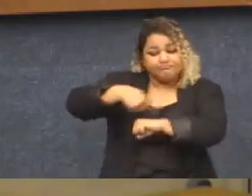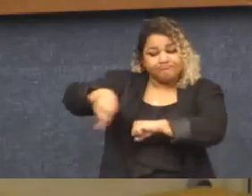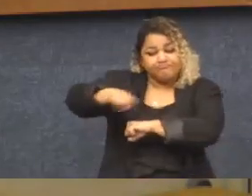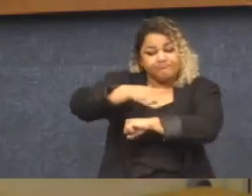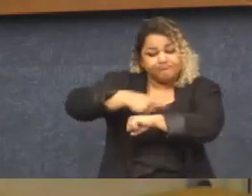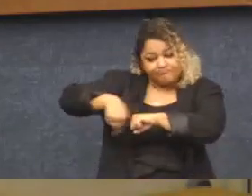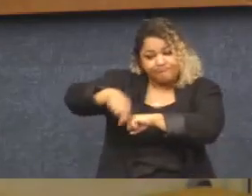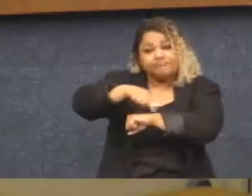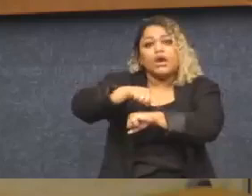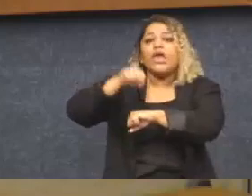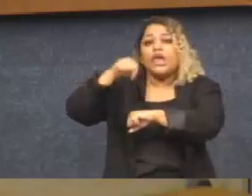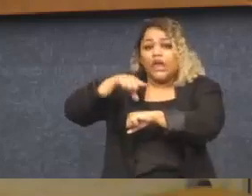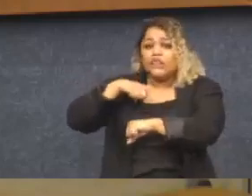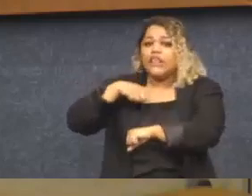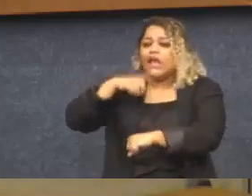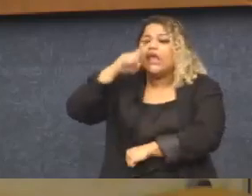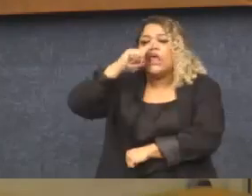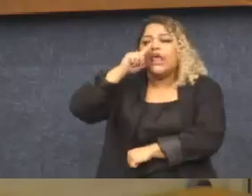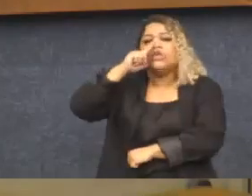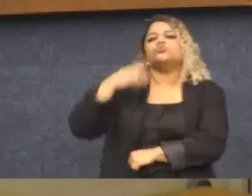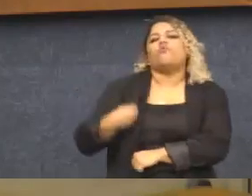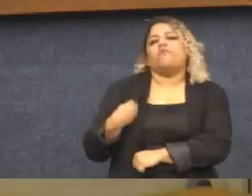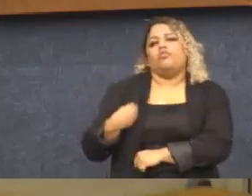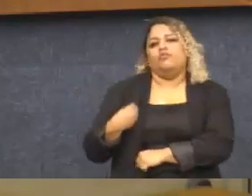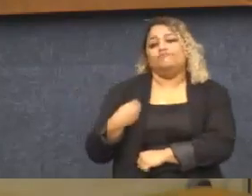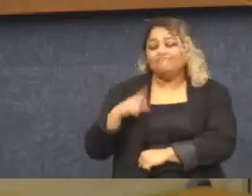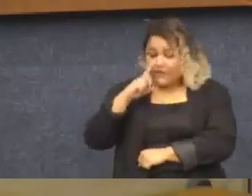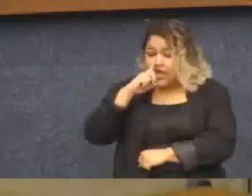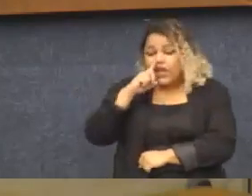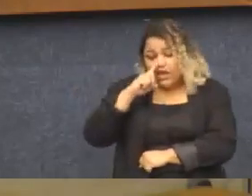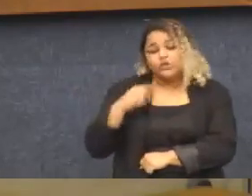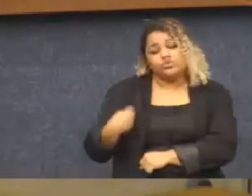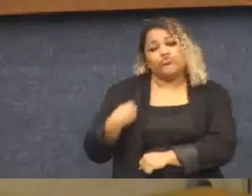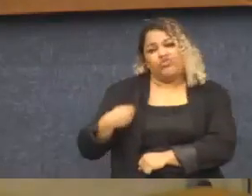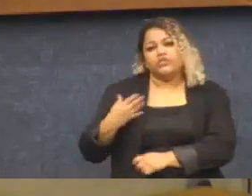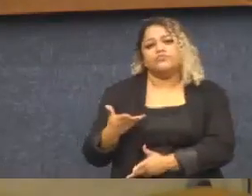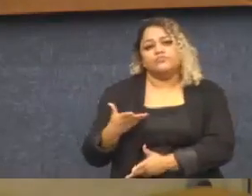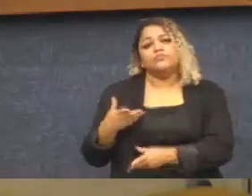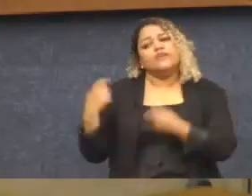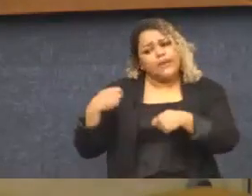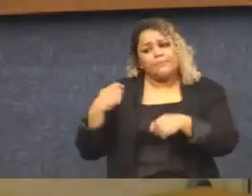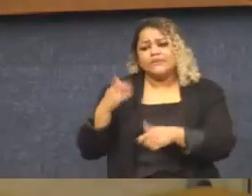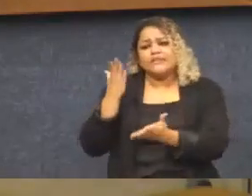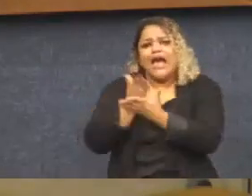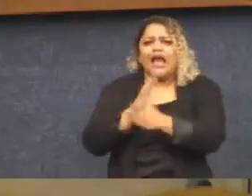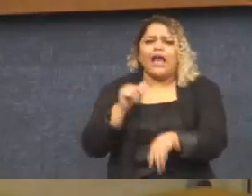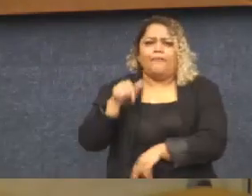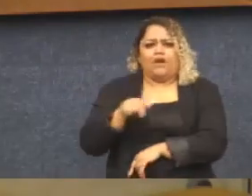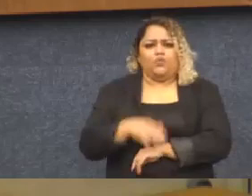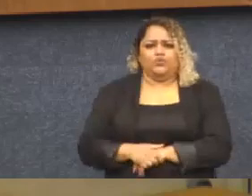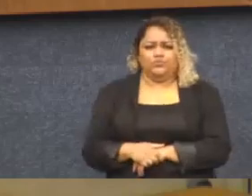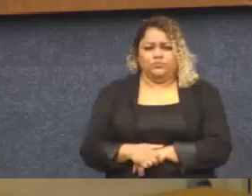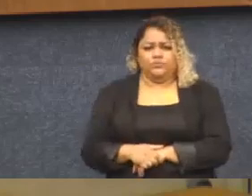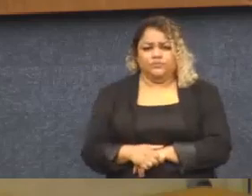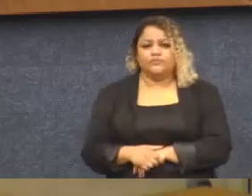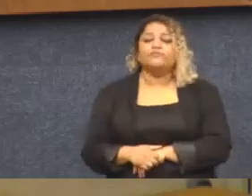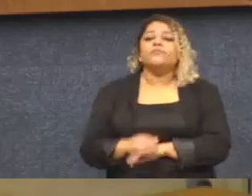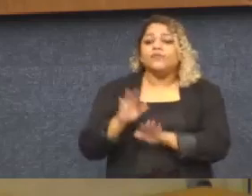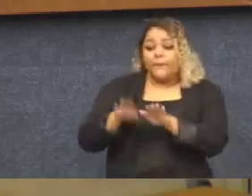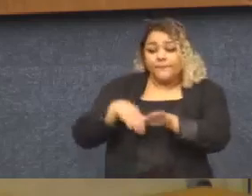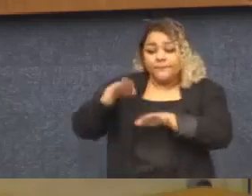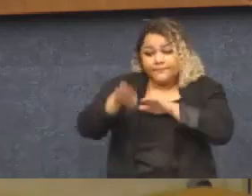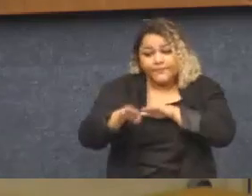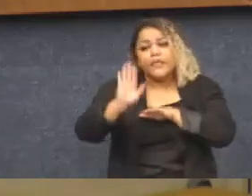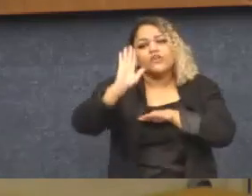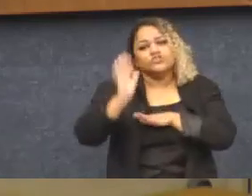vida. Correndo risco de vida. E nós precisamos acabar com isso de forma definitiva. O primeiro passo foi